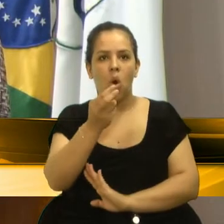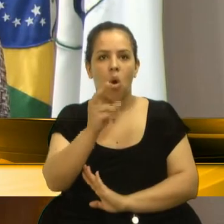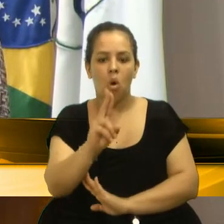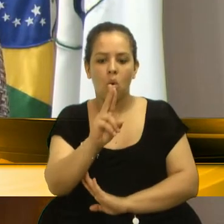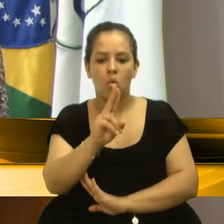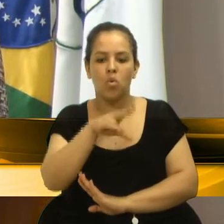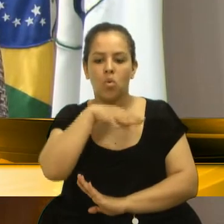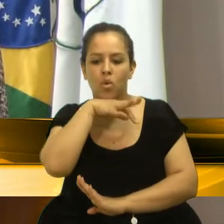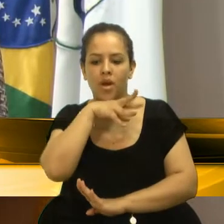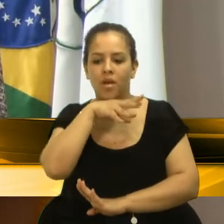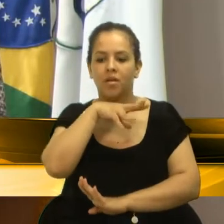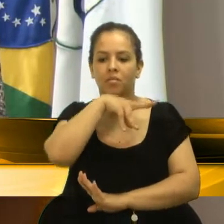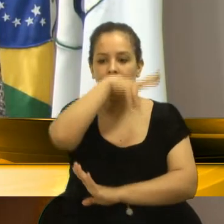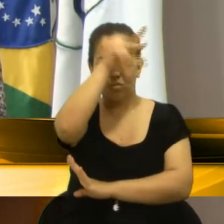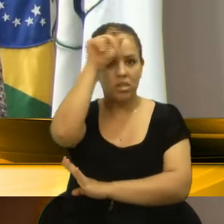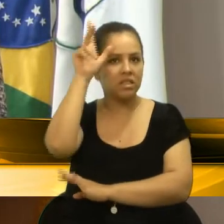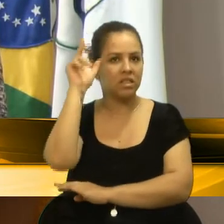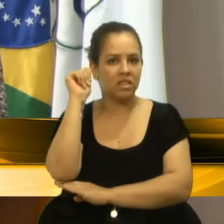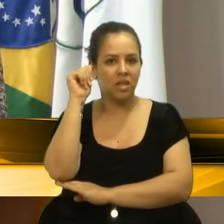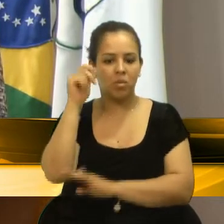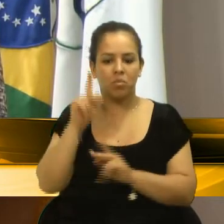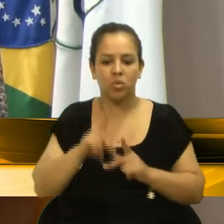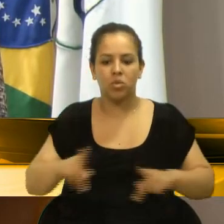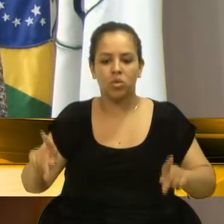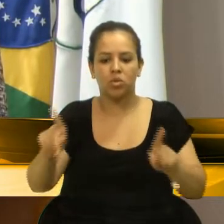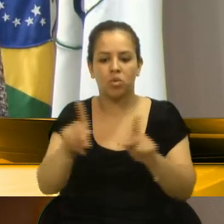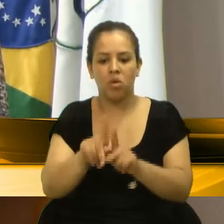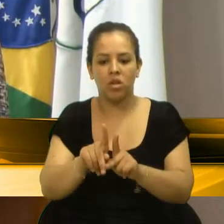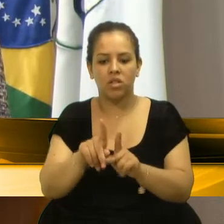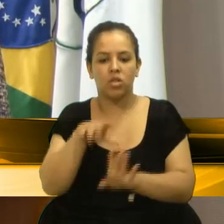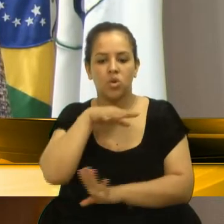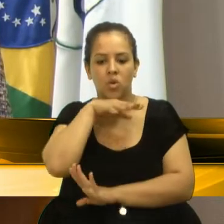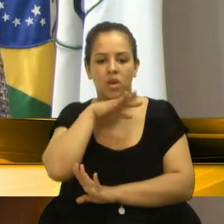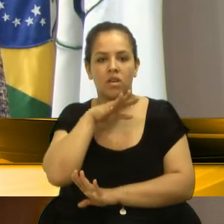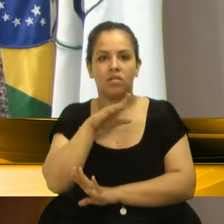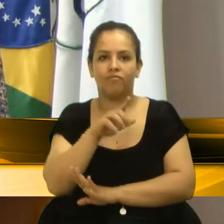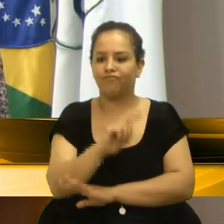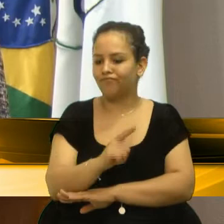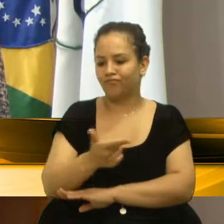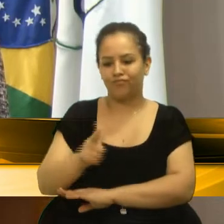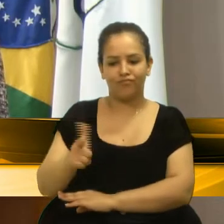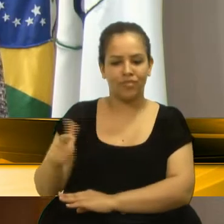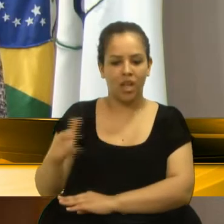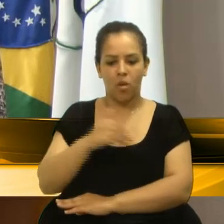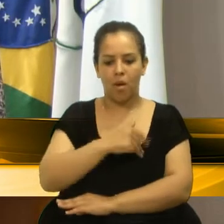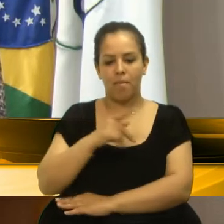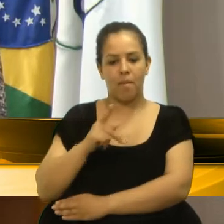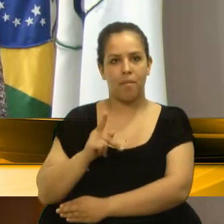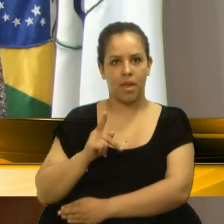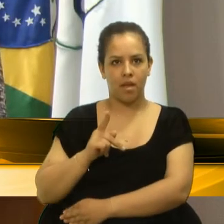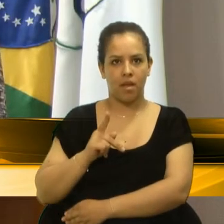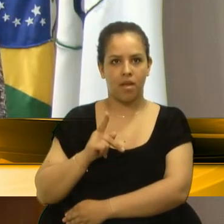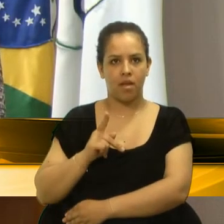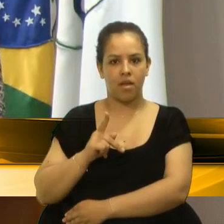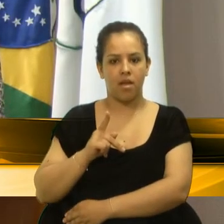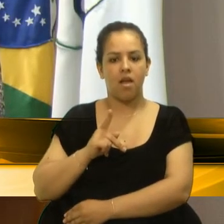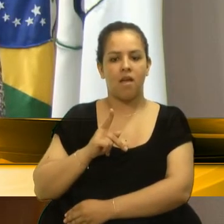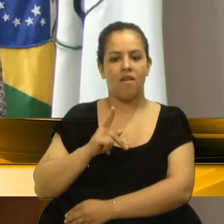população caxiense de forma negativa, não teria o Ministério Público Federal e